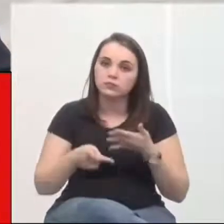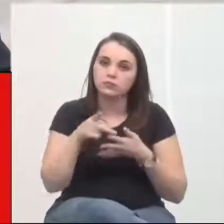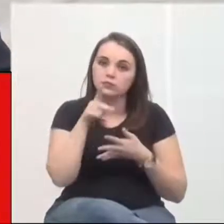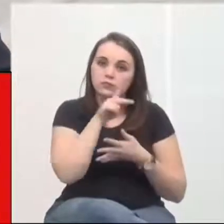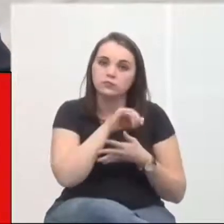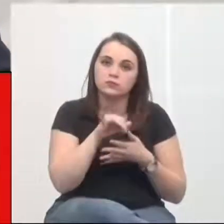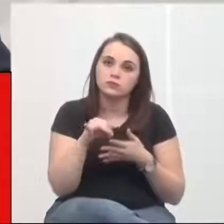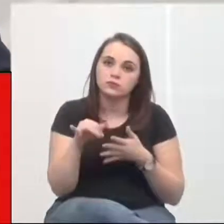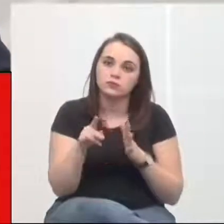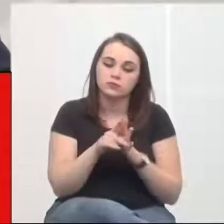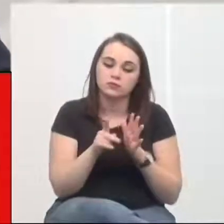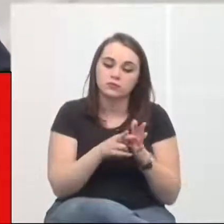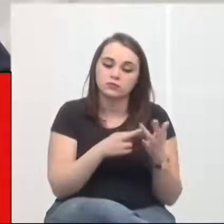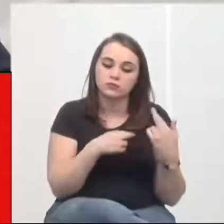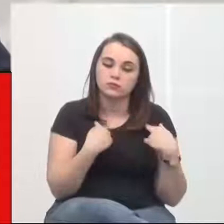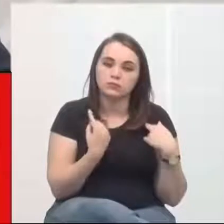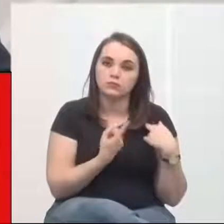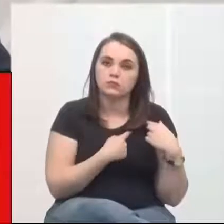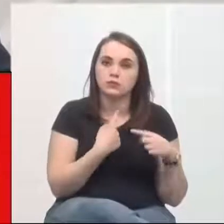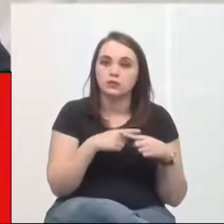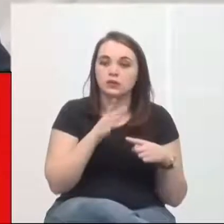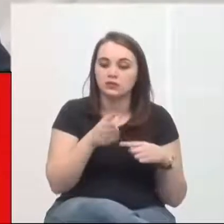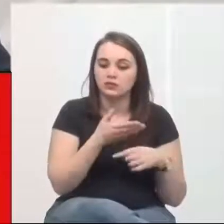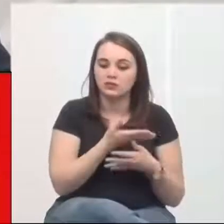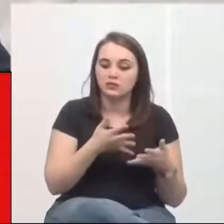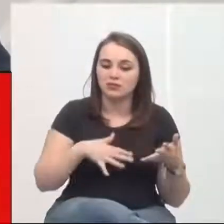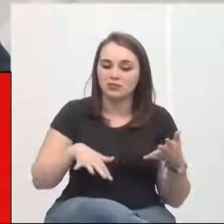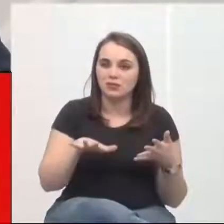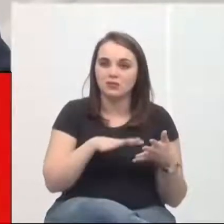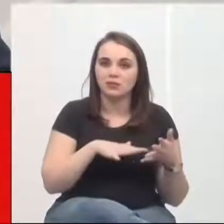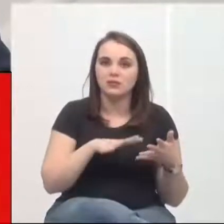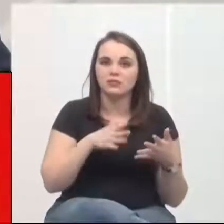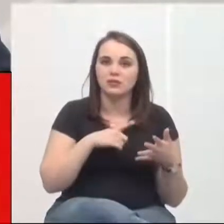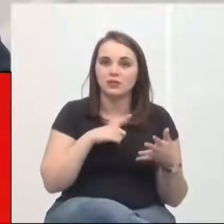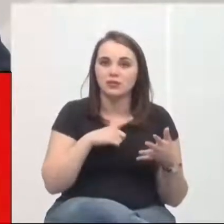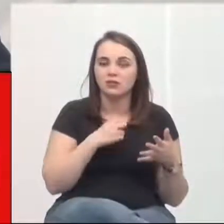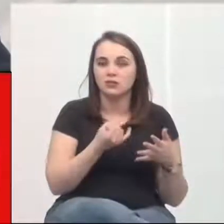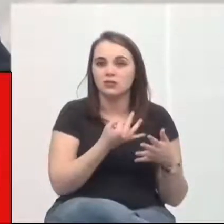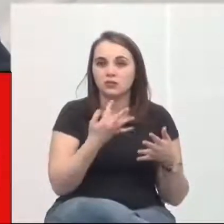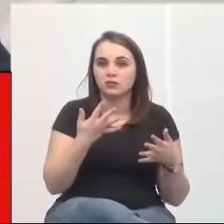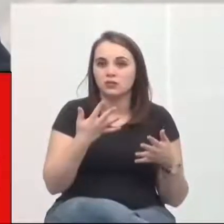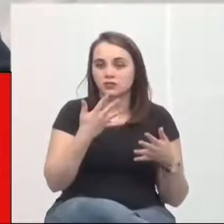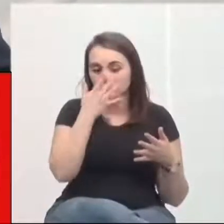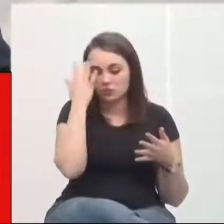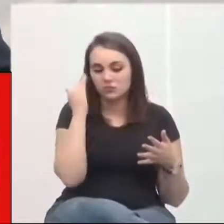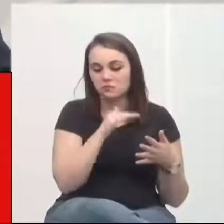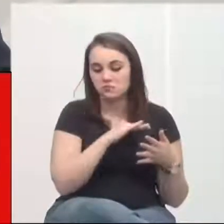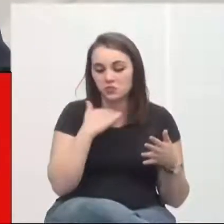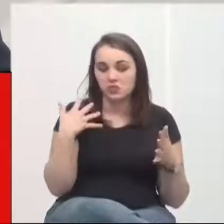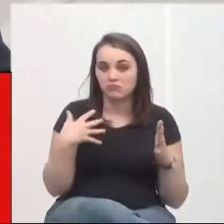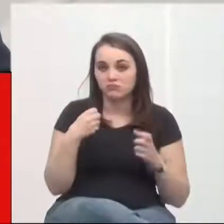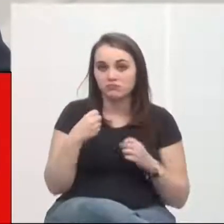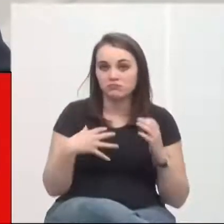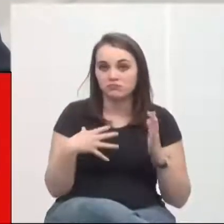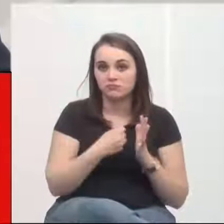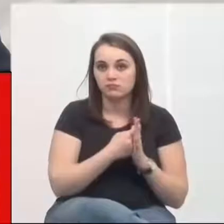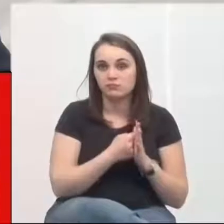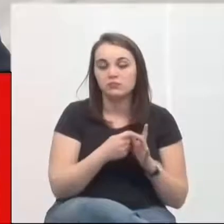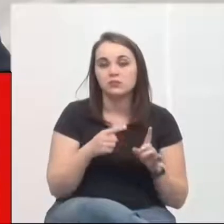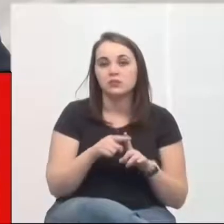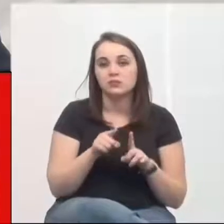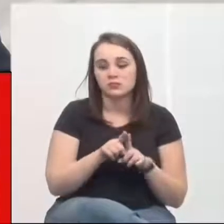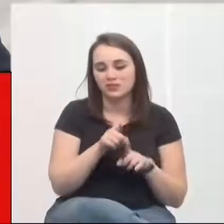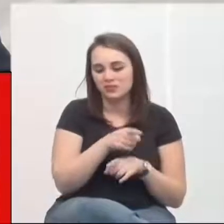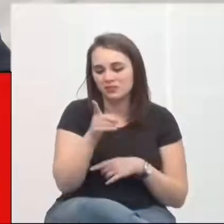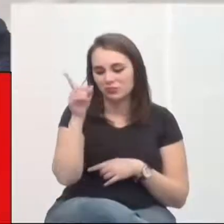até pelo motivo de pessoas que já perderam a vida naquela entrada ali da Mina do Mato, e também da acessibilidade, muito difícil